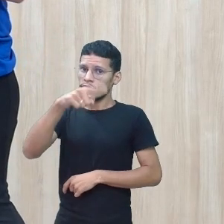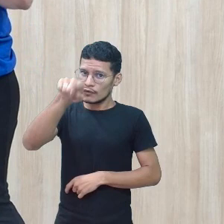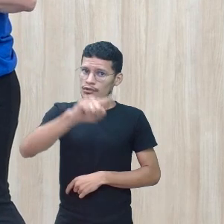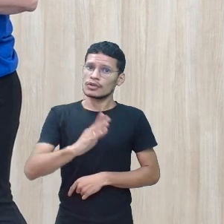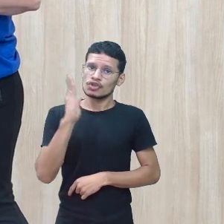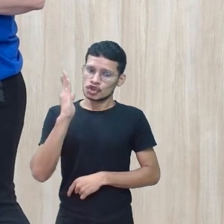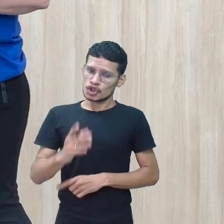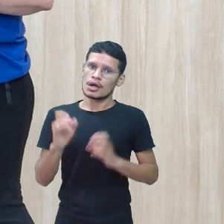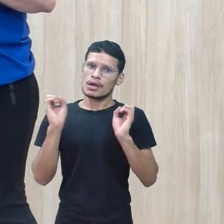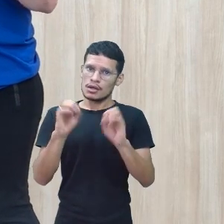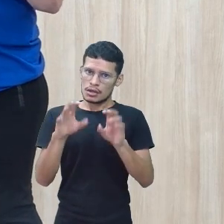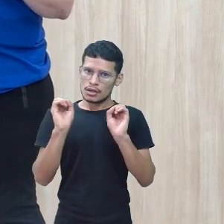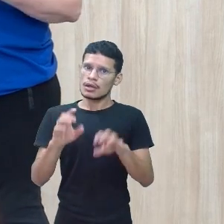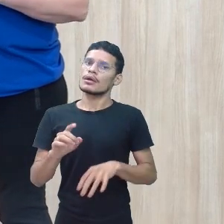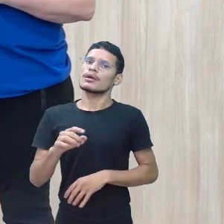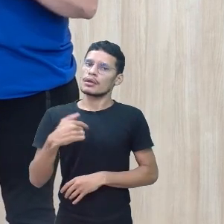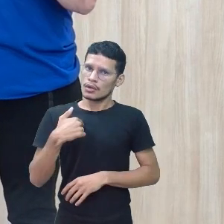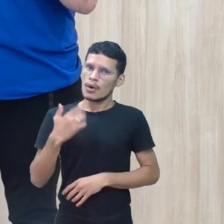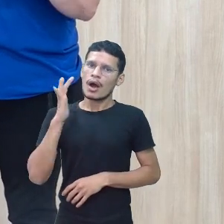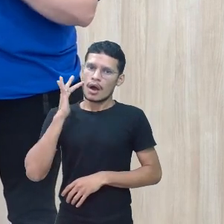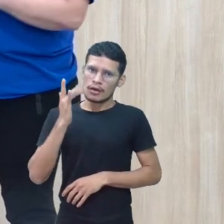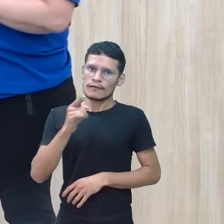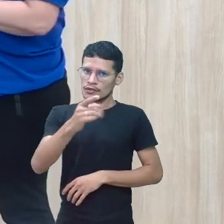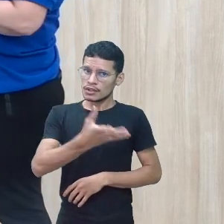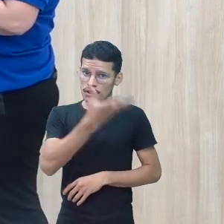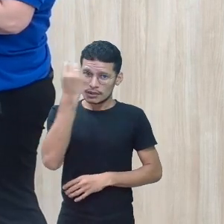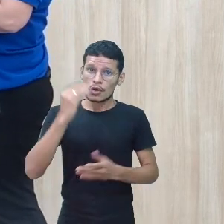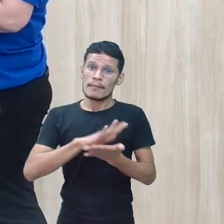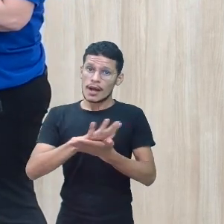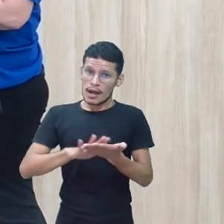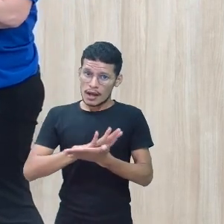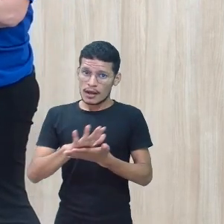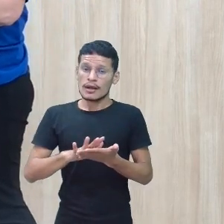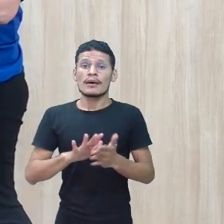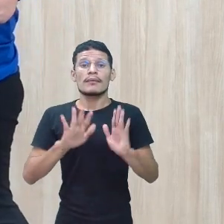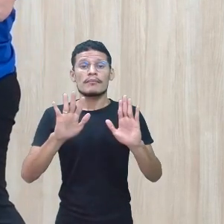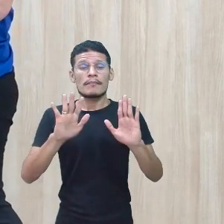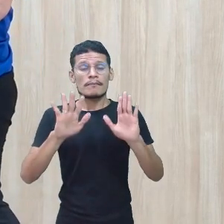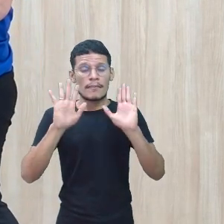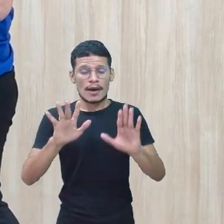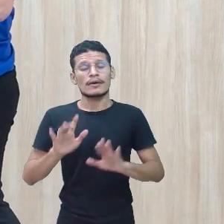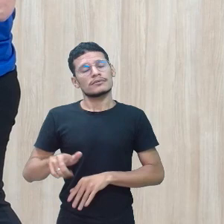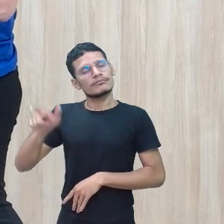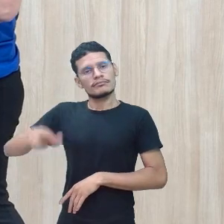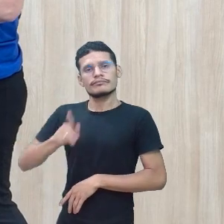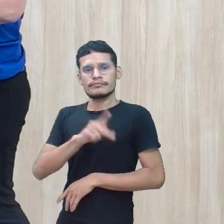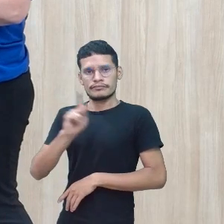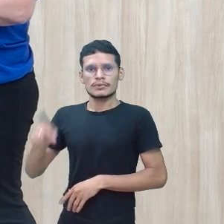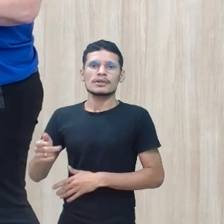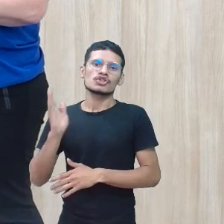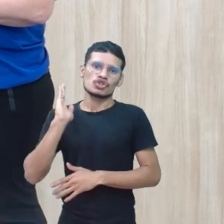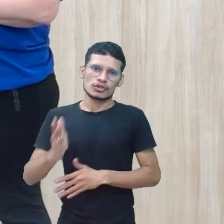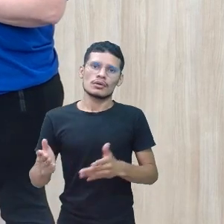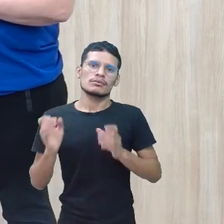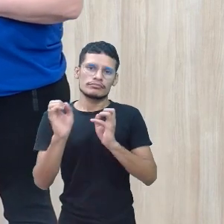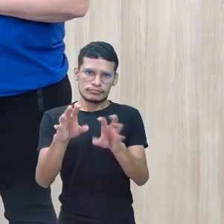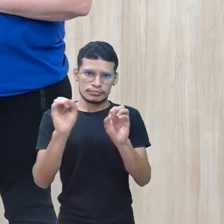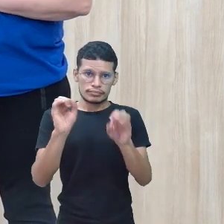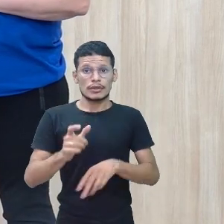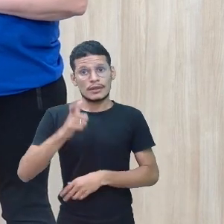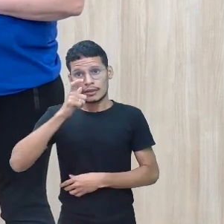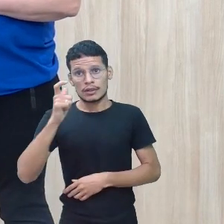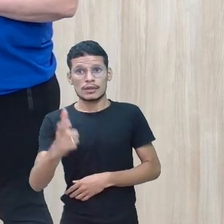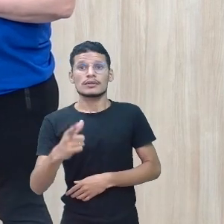já deu esse conteúdo. Talvez você esqueceu, mas ela deu. E aí, é interessante, não é? Que nós temos aí